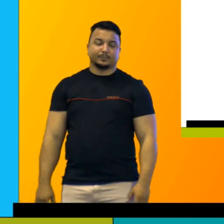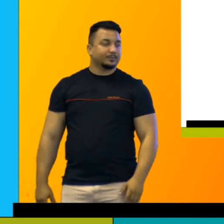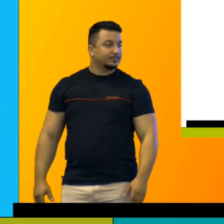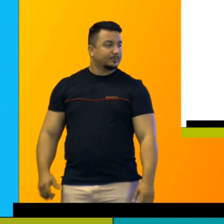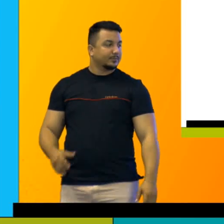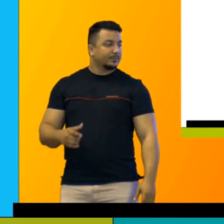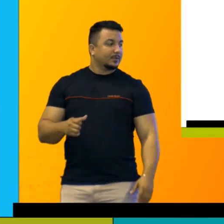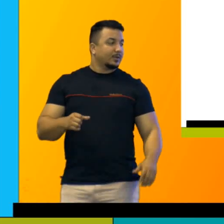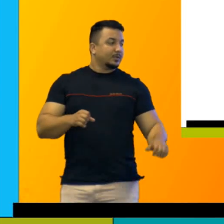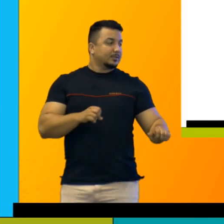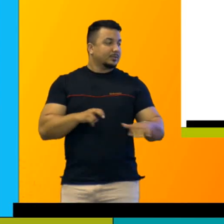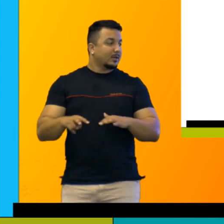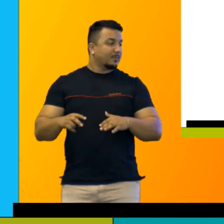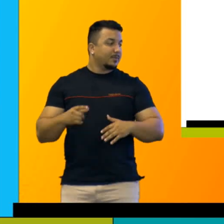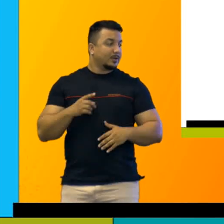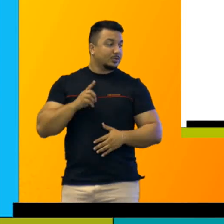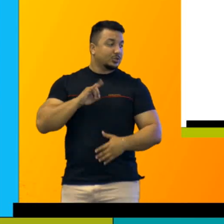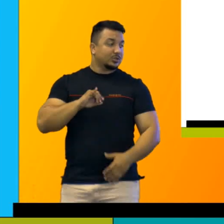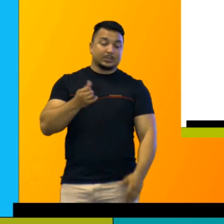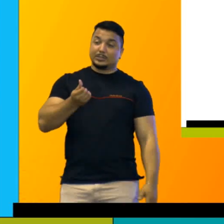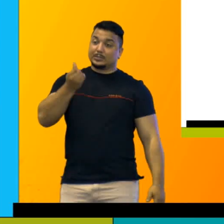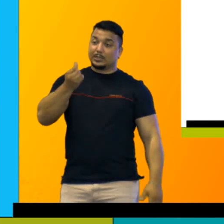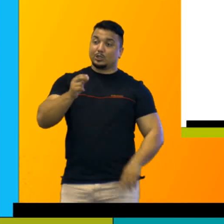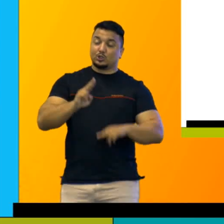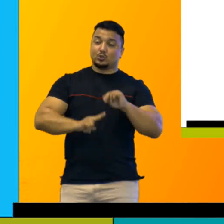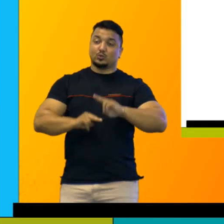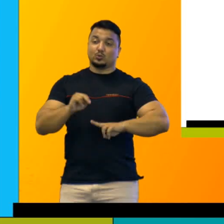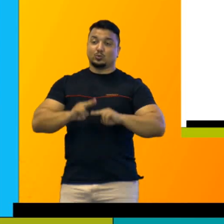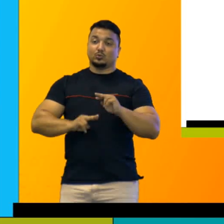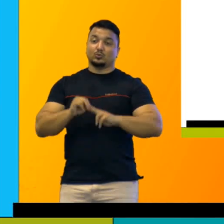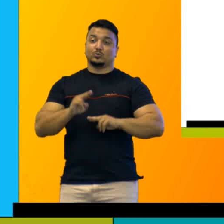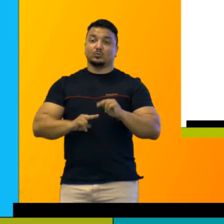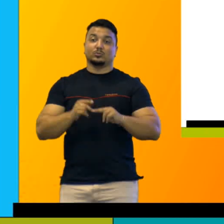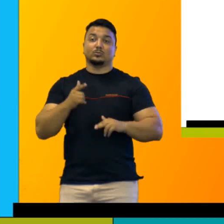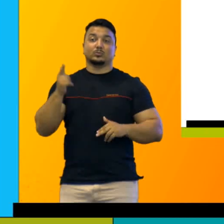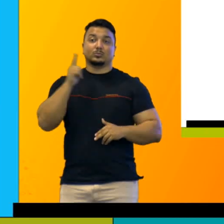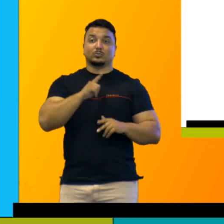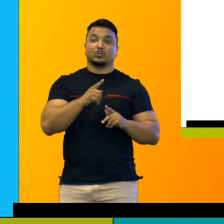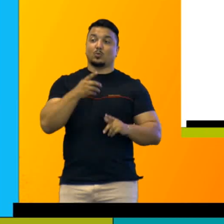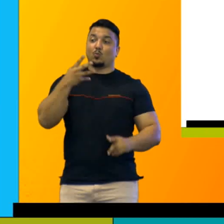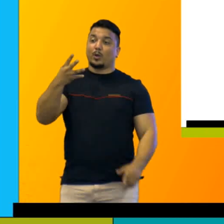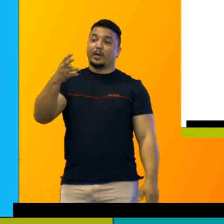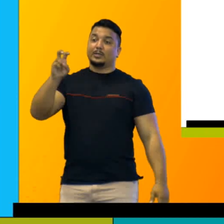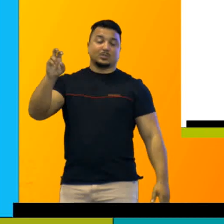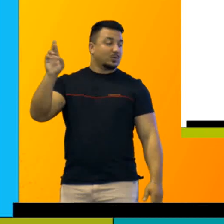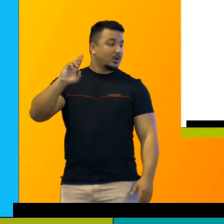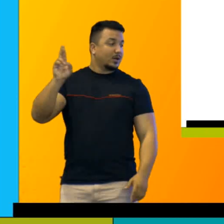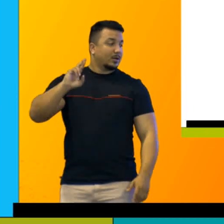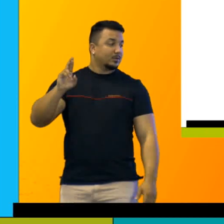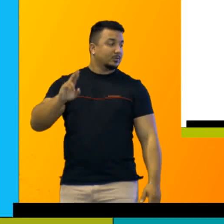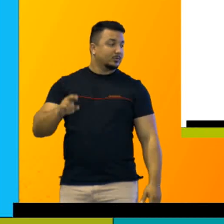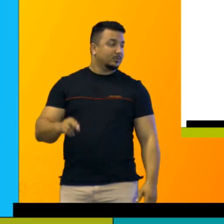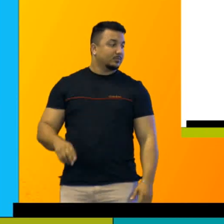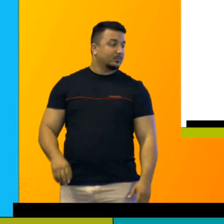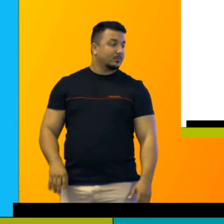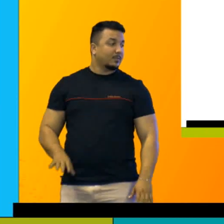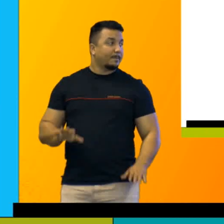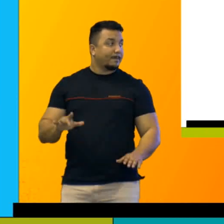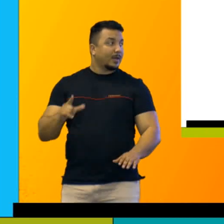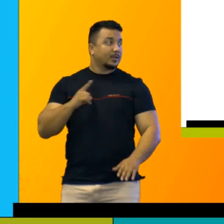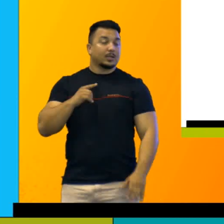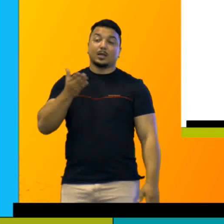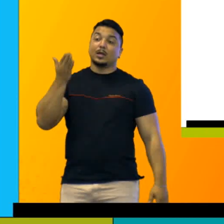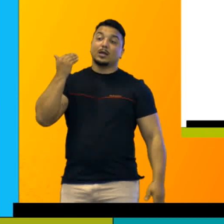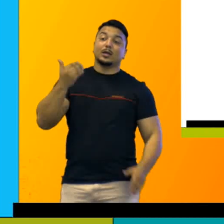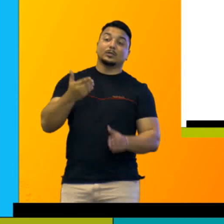Nessa semana, no dia 6 de junho, chegou a R$45 a ação. Mas ela estava